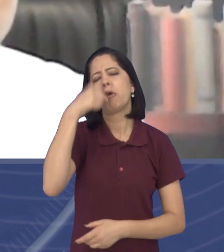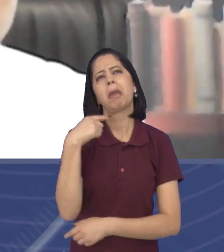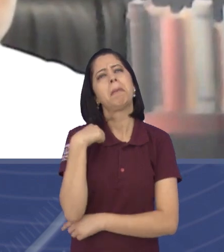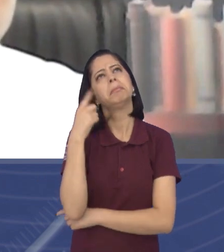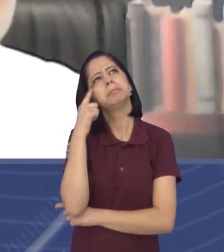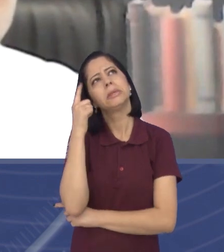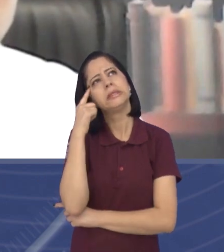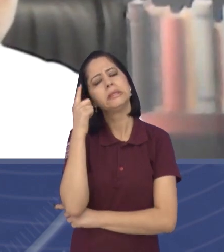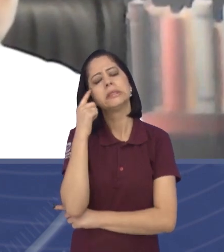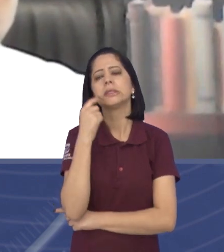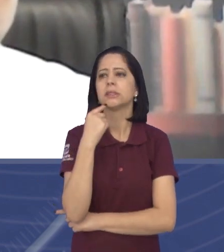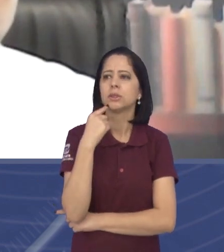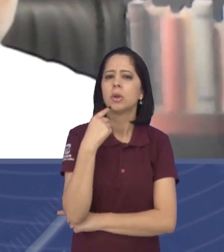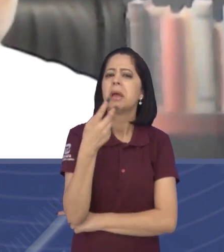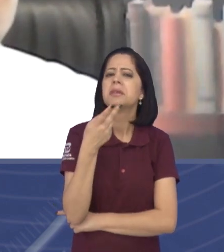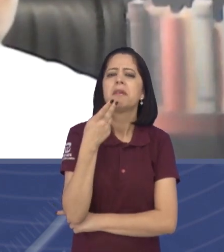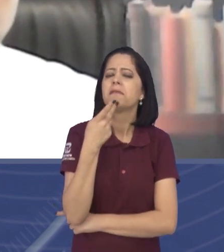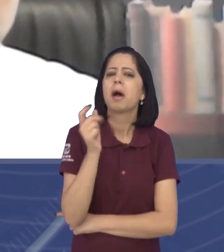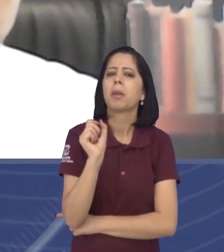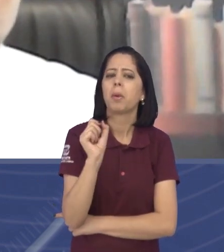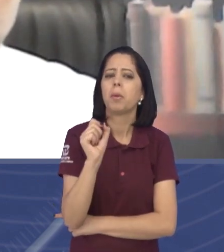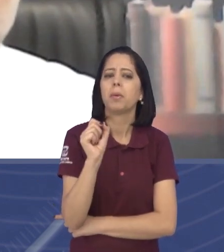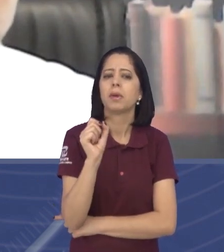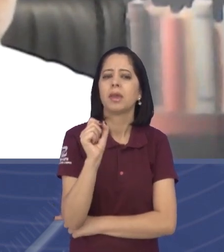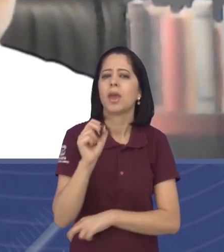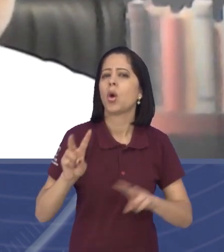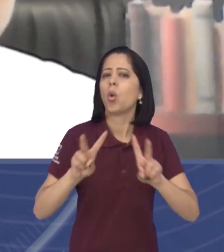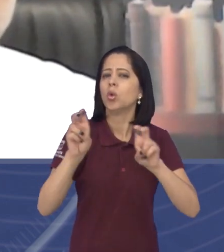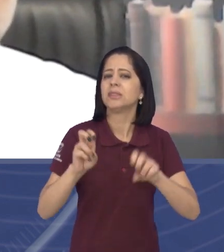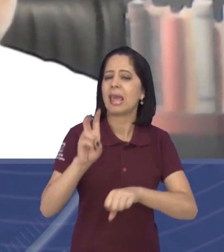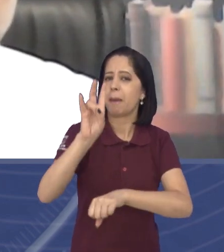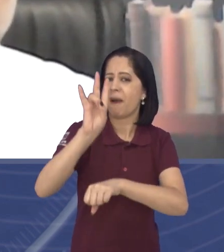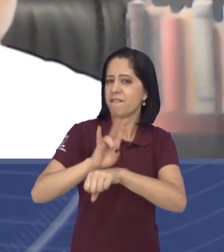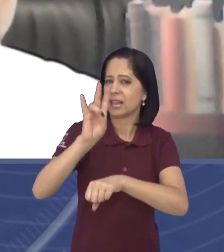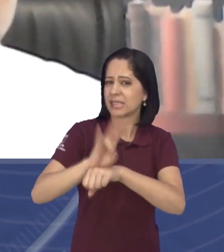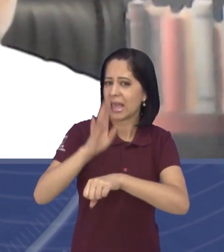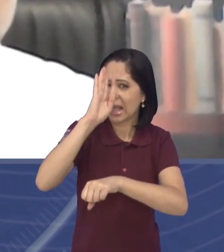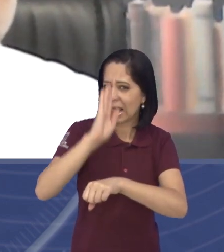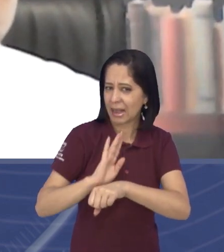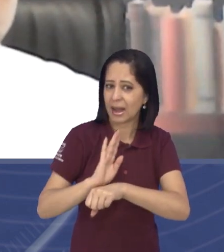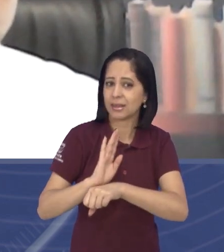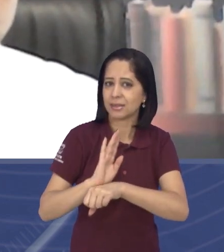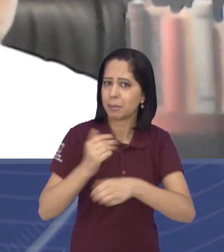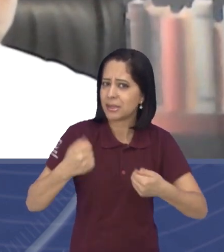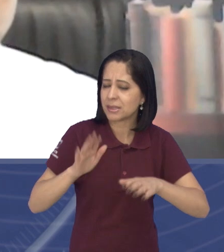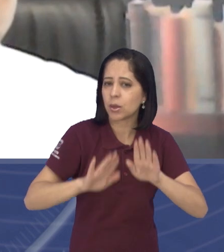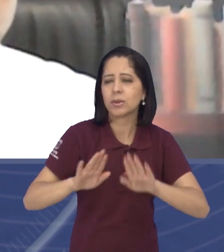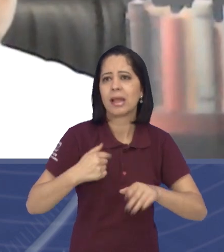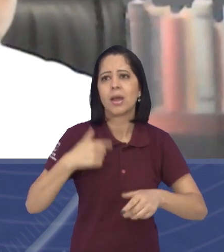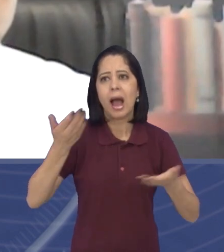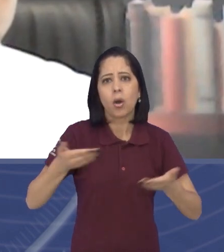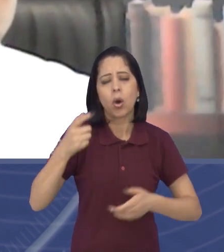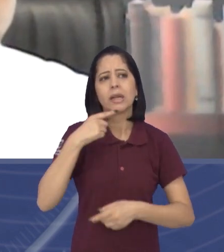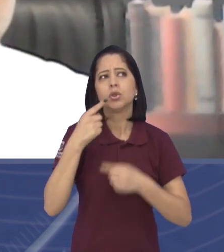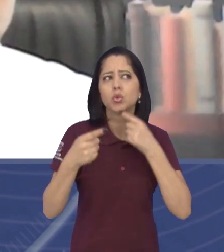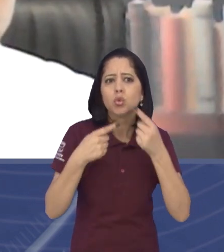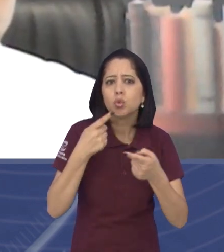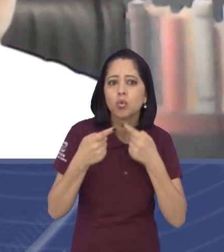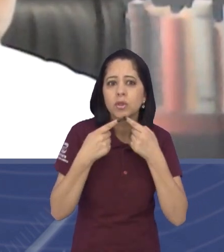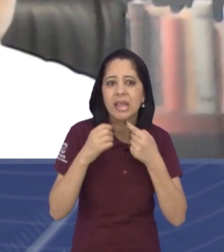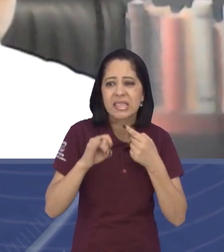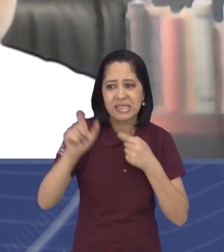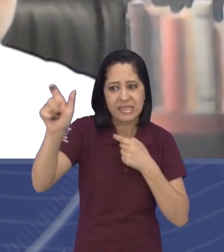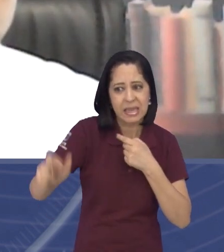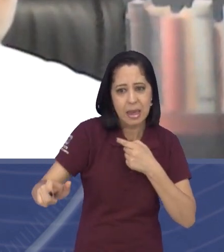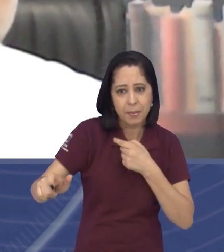que a gente falou lá atrás, a questão do Wi-Fi gratuito, tomar cuidado. Aí me pintou uma dúvida, se o criminoso ele